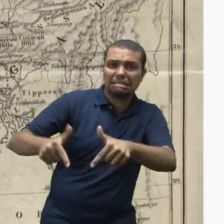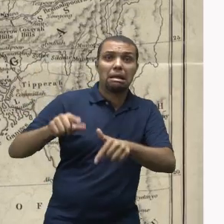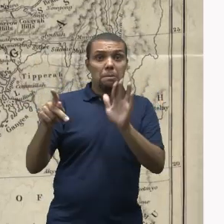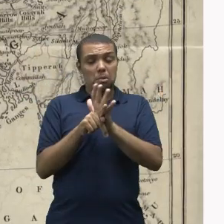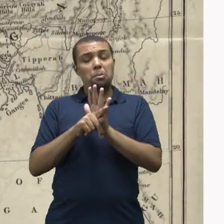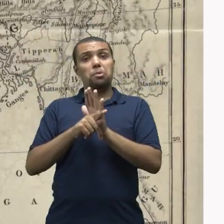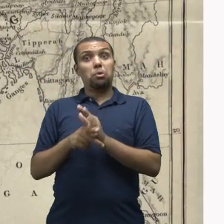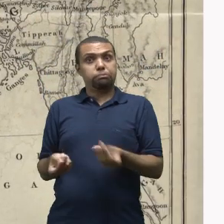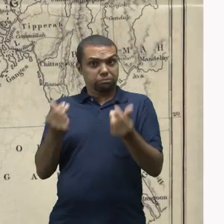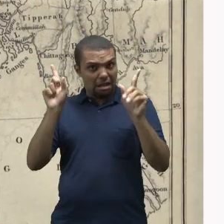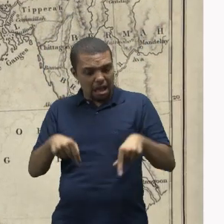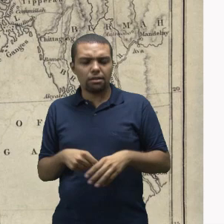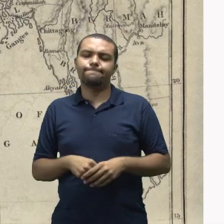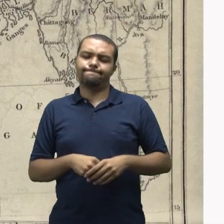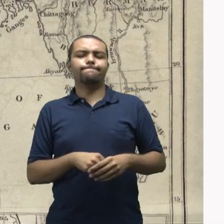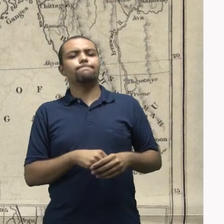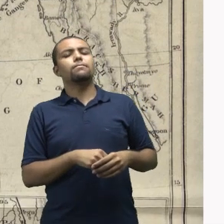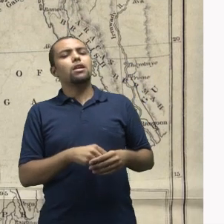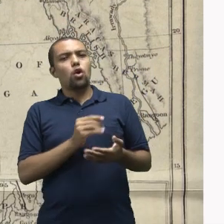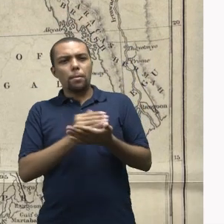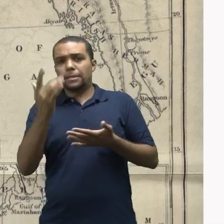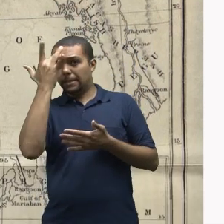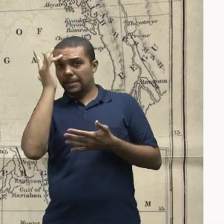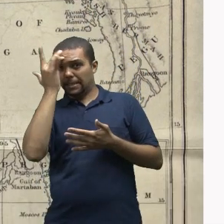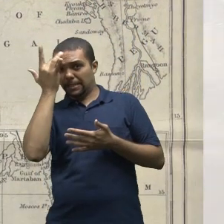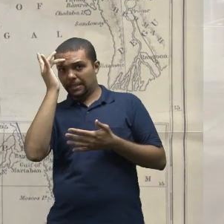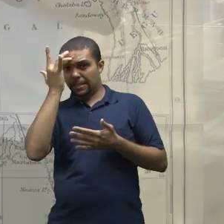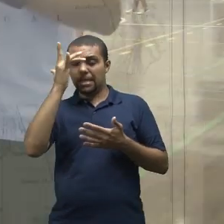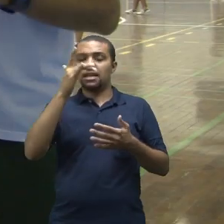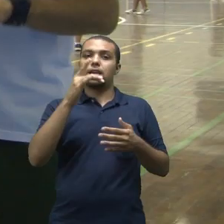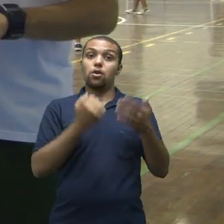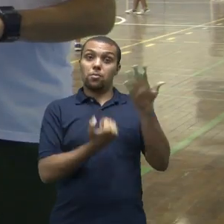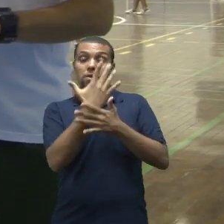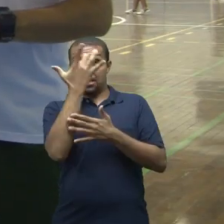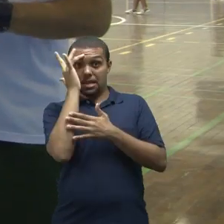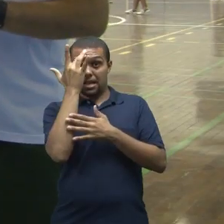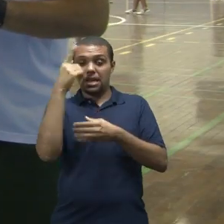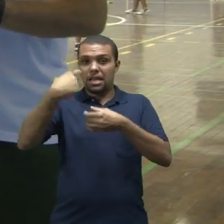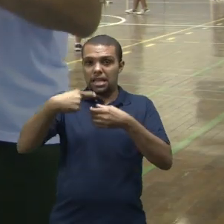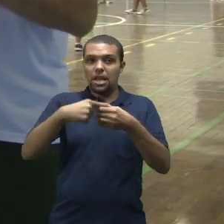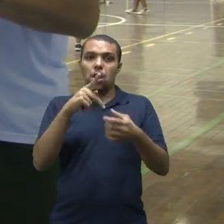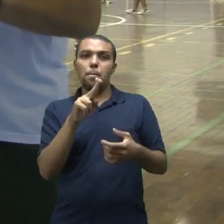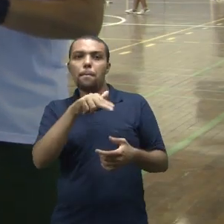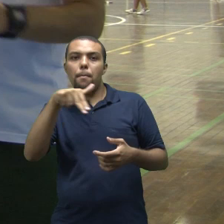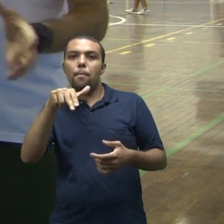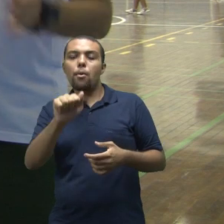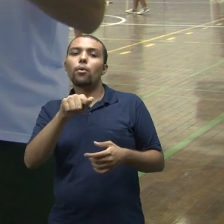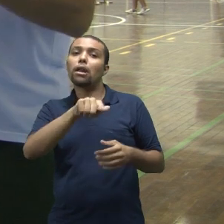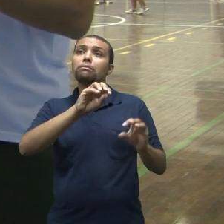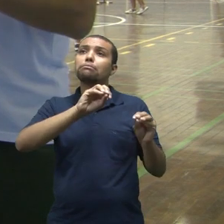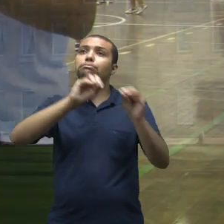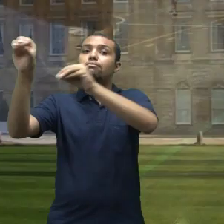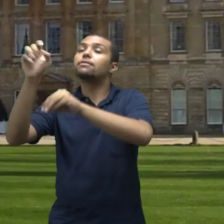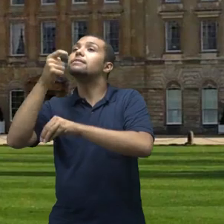dele. O badminton surgiu na Índia. Em 1870, os ingleses trouxeram o badminton da Índia, chamava uma cidade chamada Pune, e